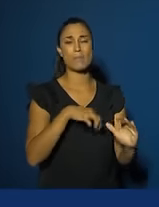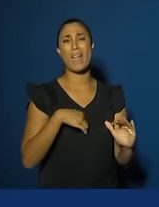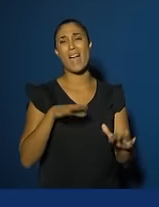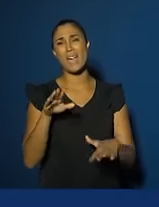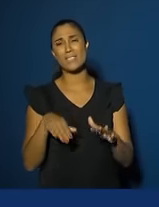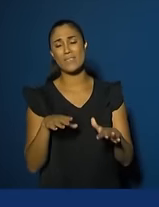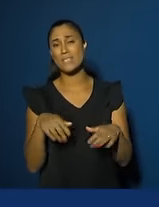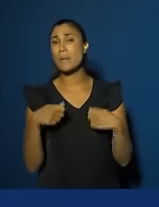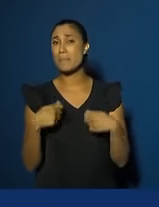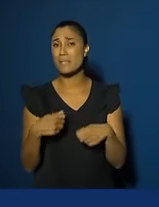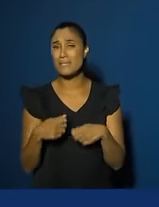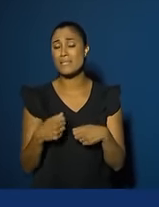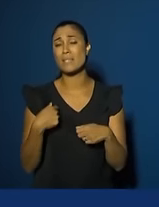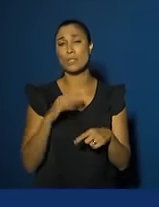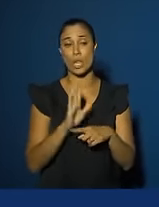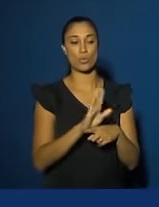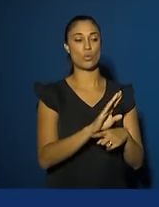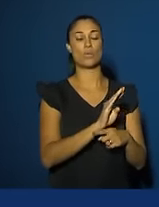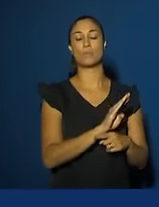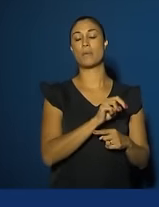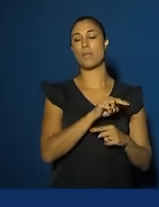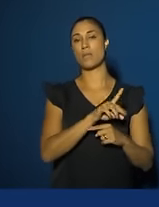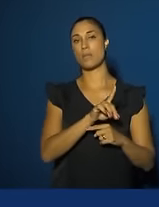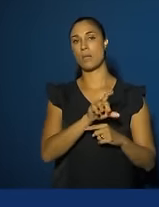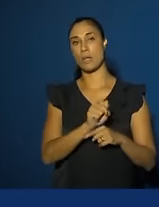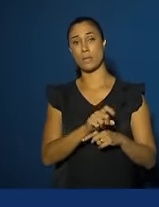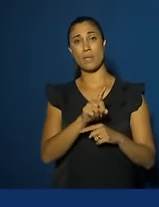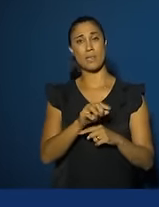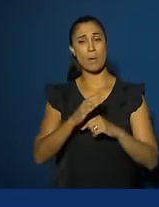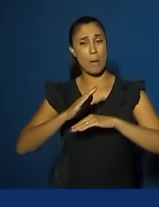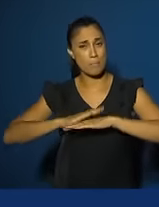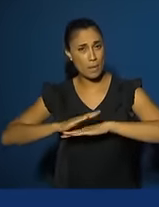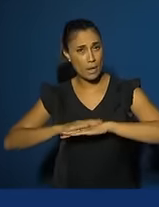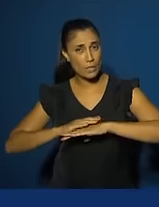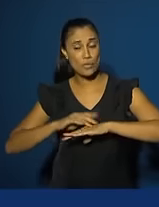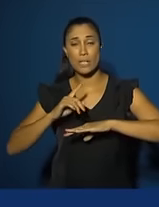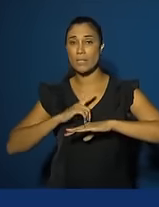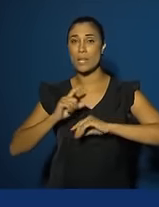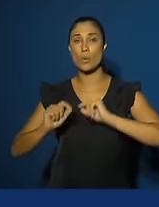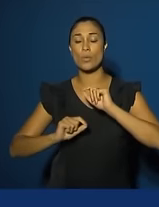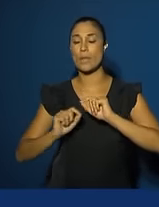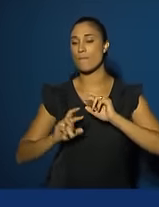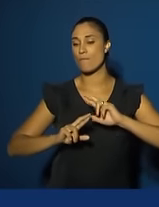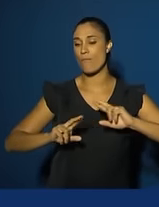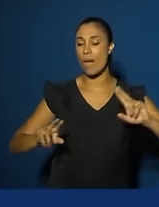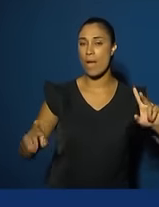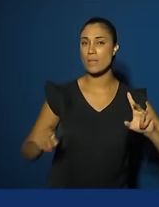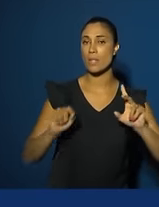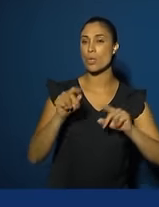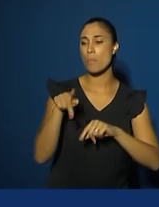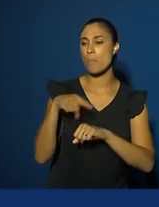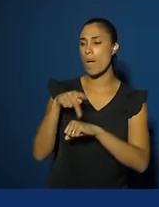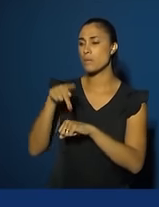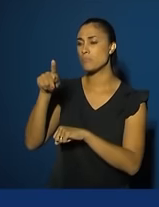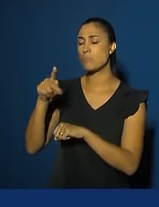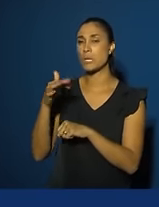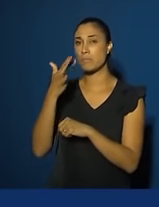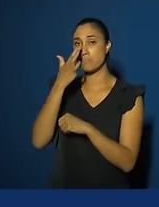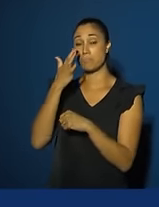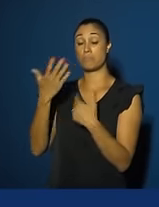operação seu BNDS e uma operação que tem externalidades positivas pro país inestimáveis